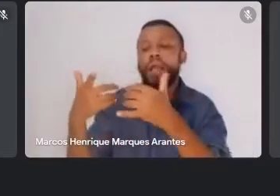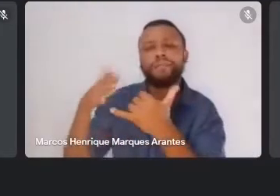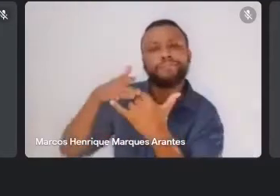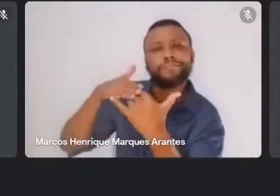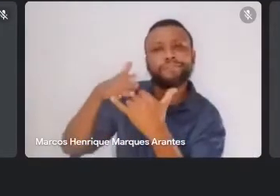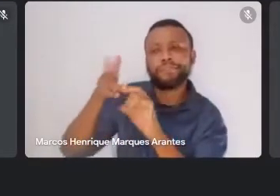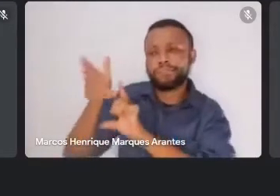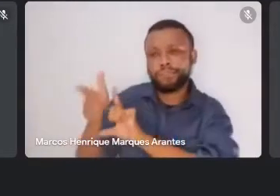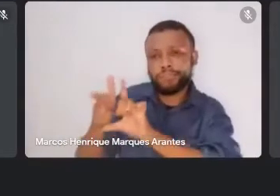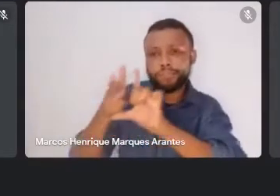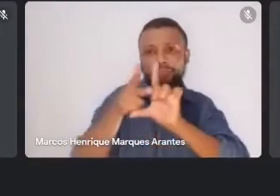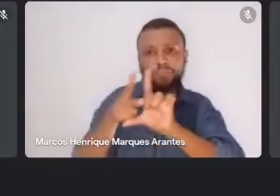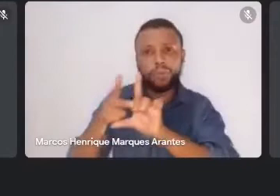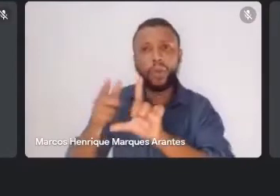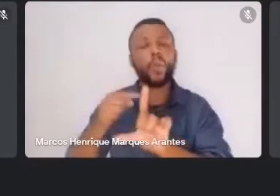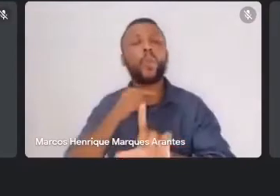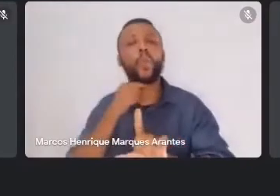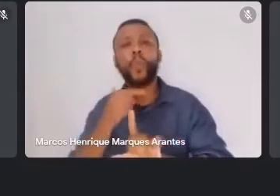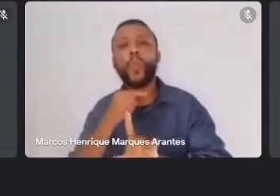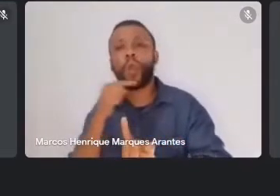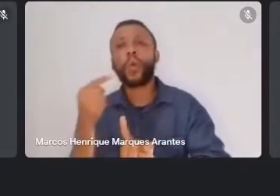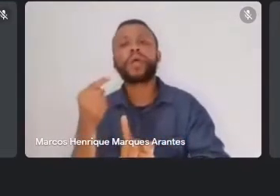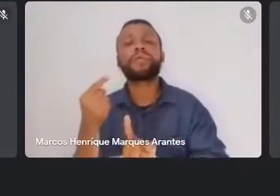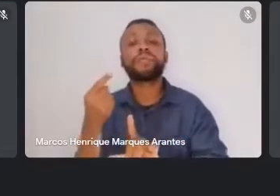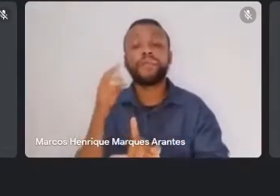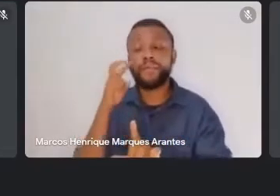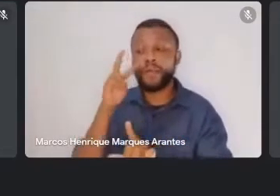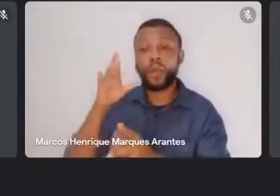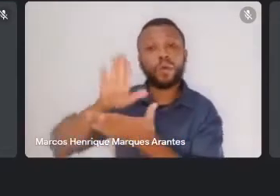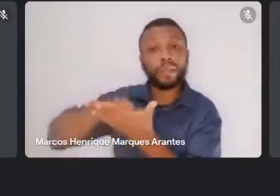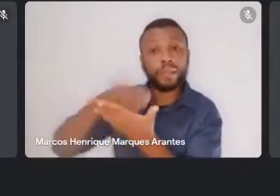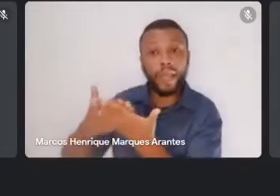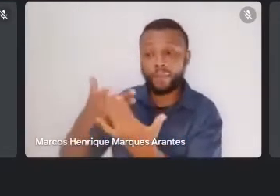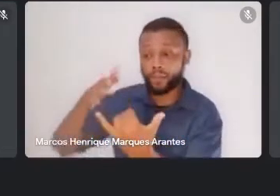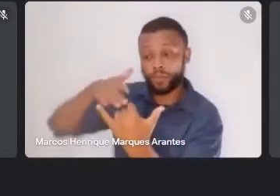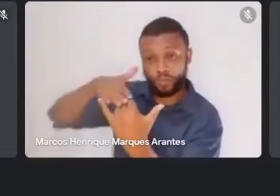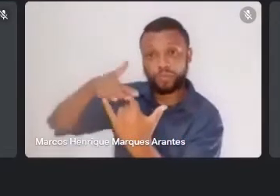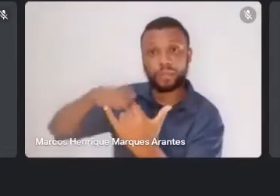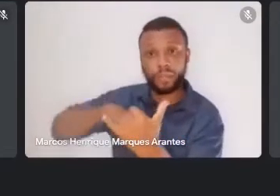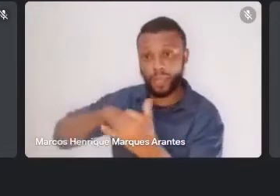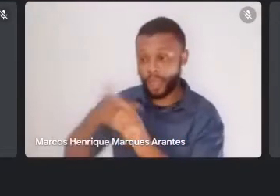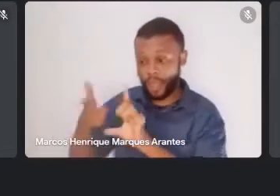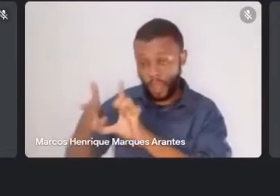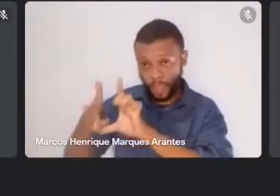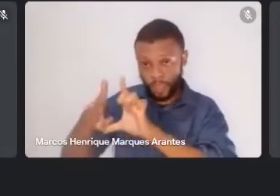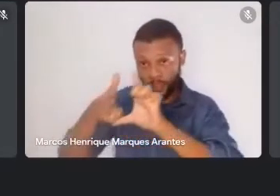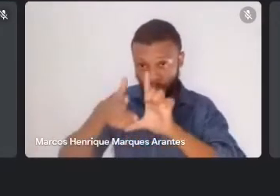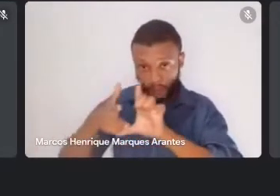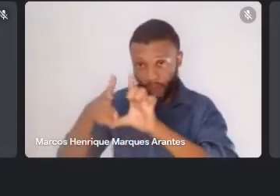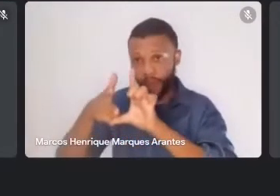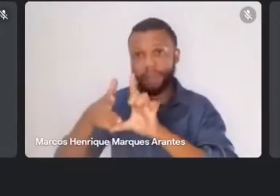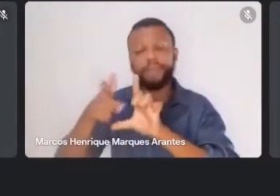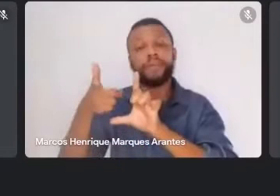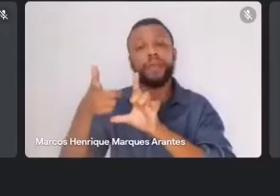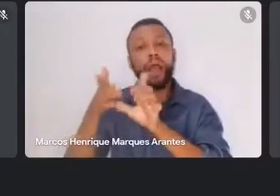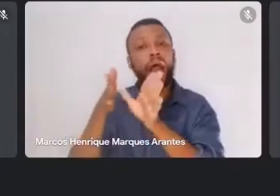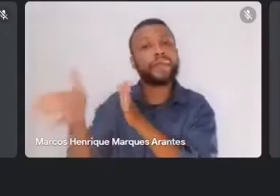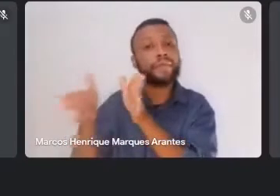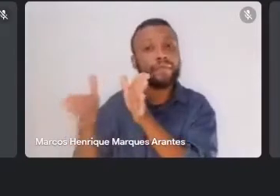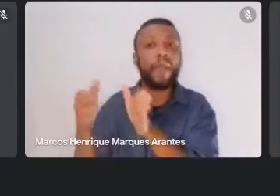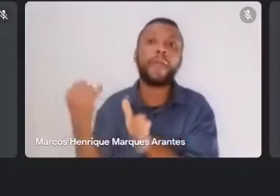intérpretes lá fora do YouTube. Para tornar essa live acessível, é importante que o intérprete apenas...